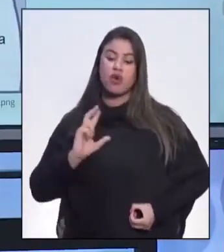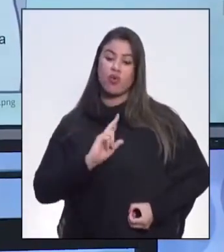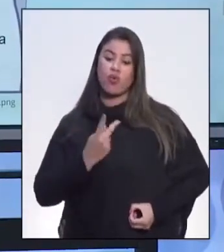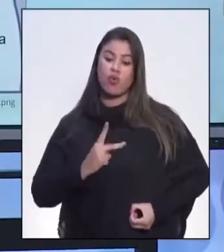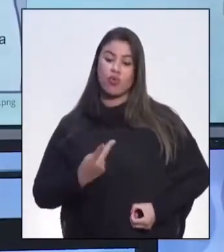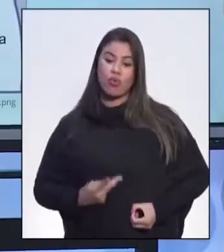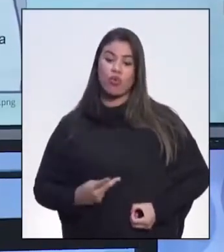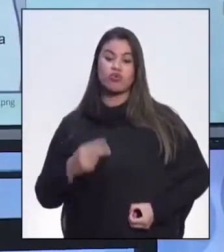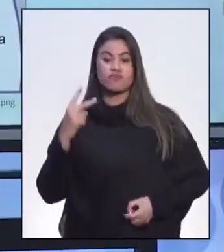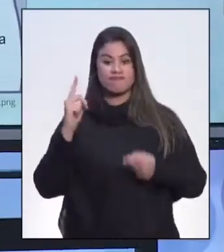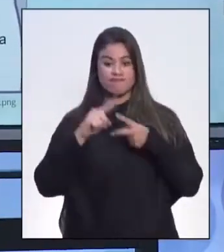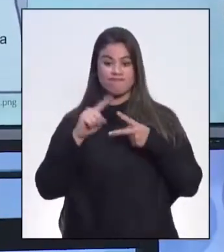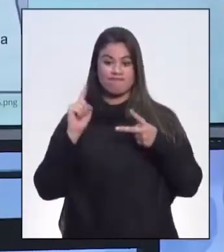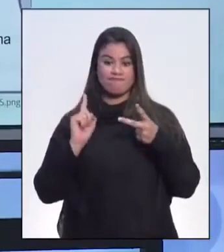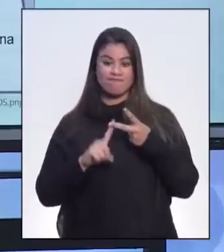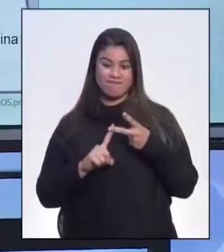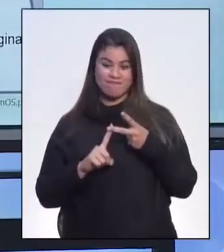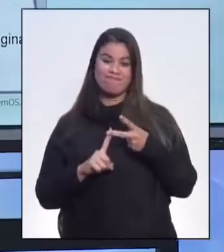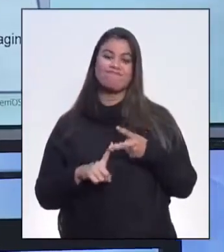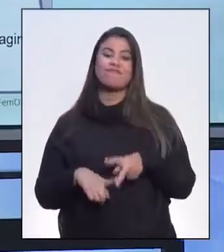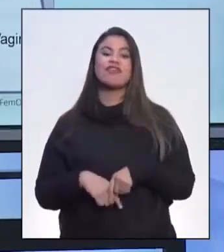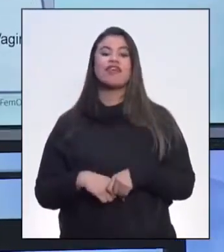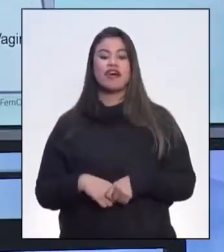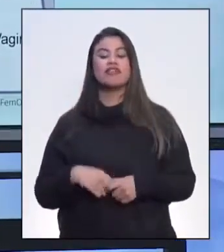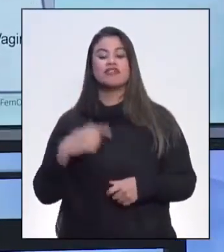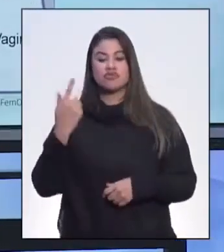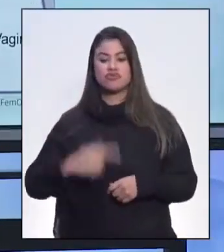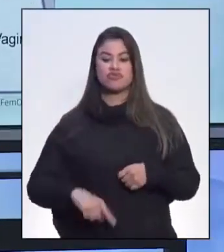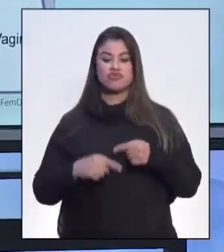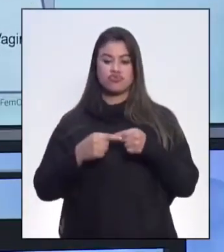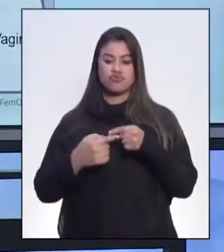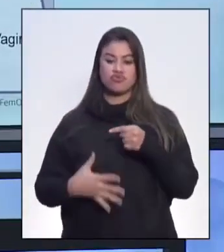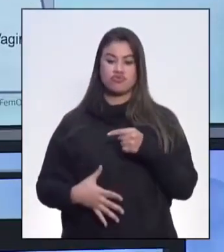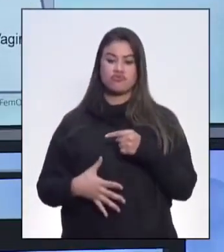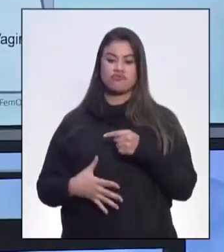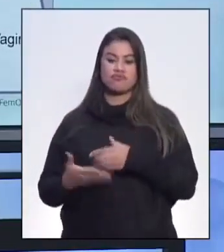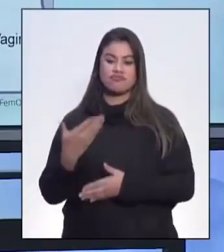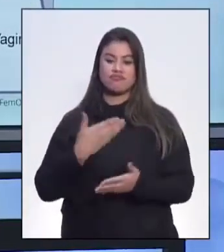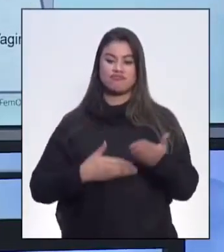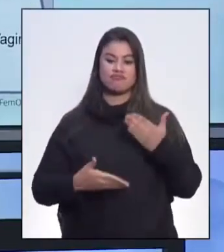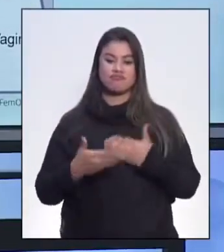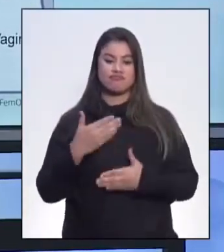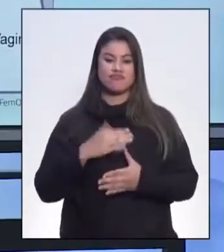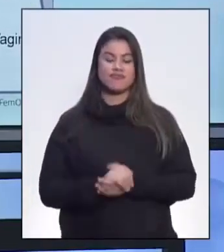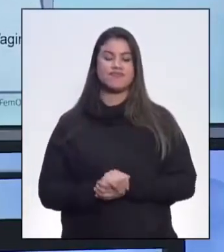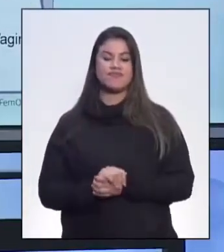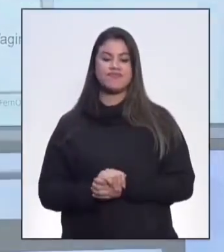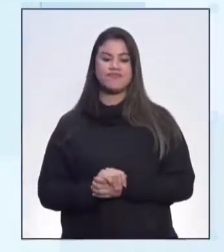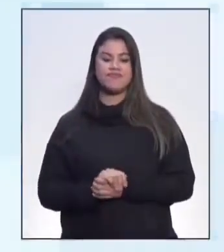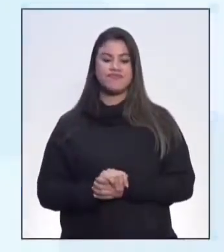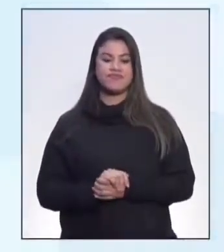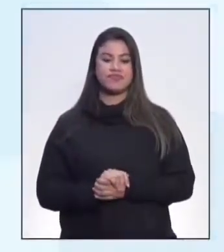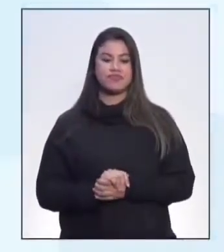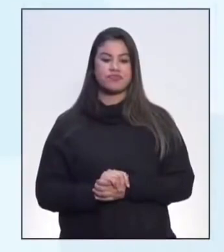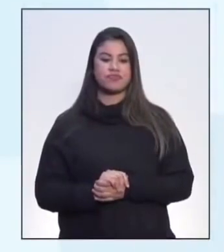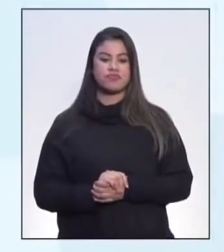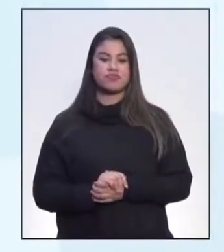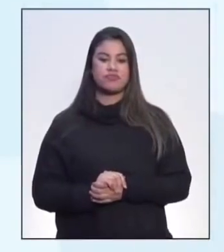isso? Muito bem. Então agora a gente vai entrar aí numa interaçãozinha no chat, tá ok? Bem